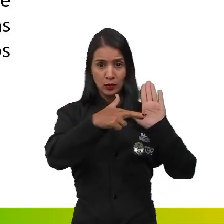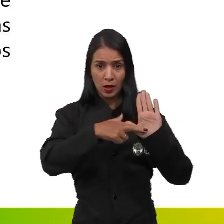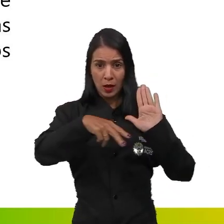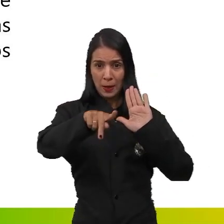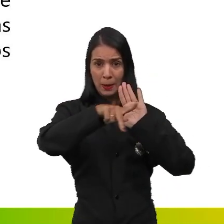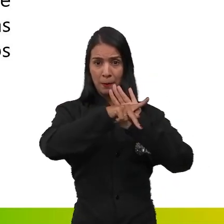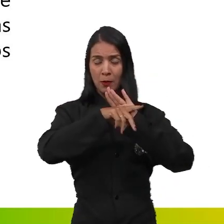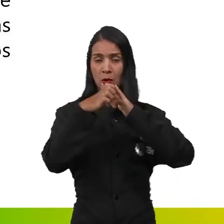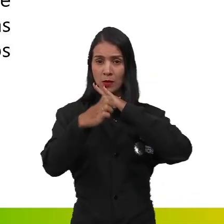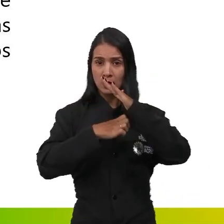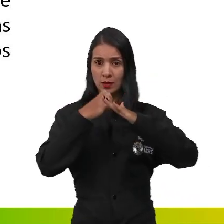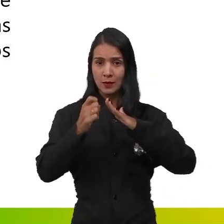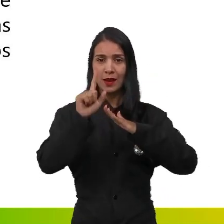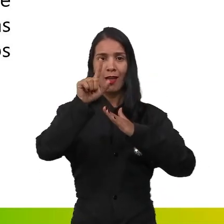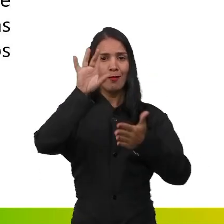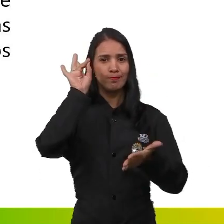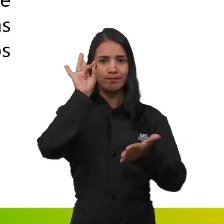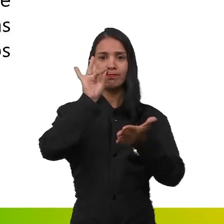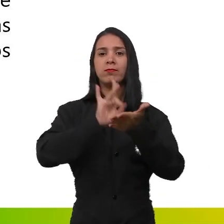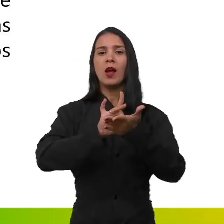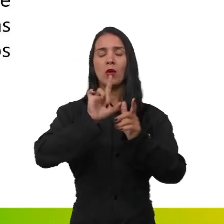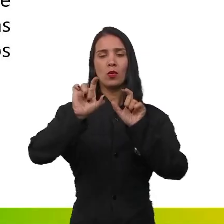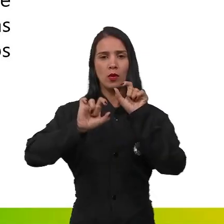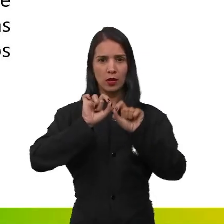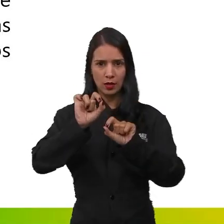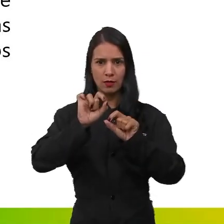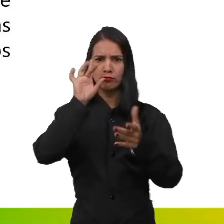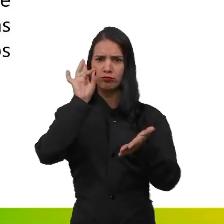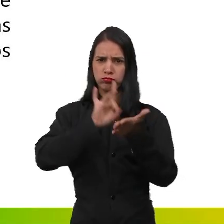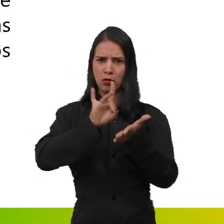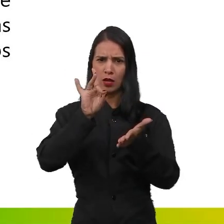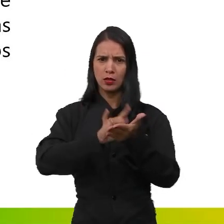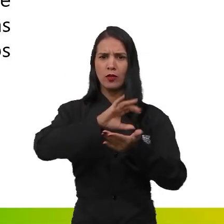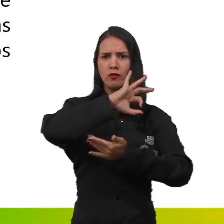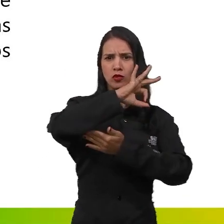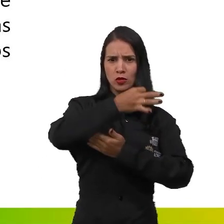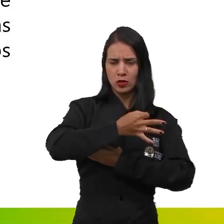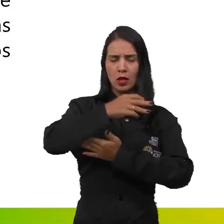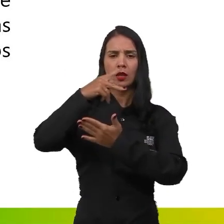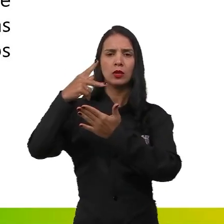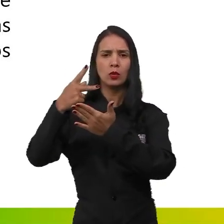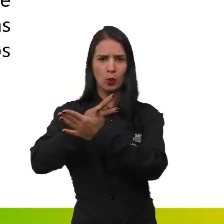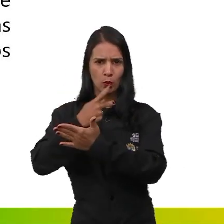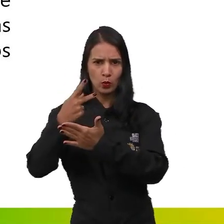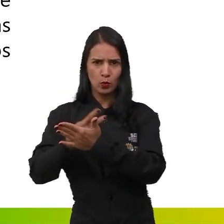fator determinante para definir o que seria certo e o que seria